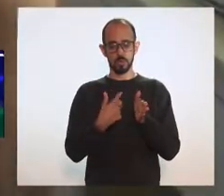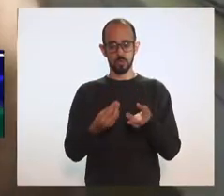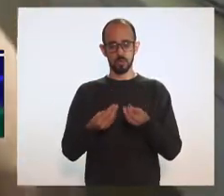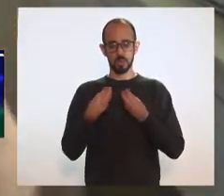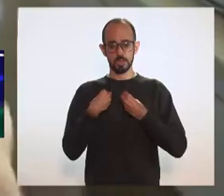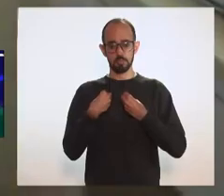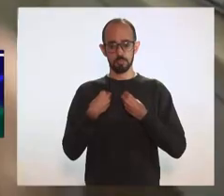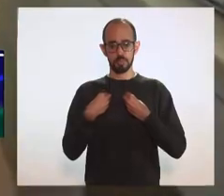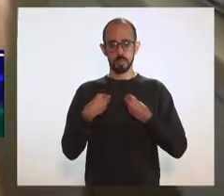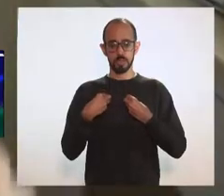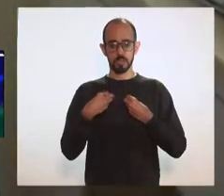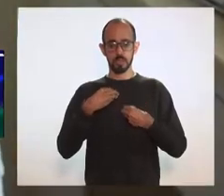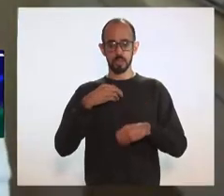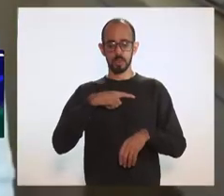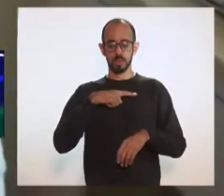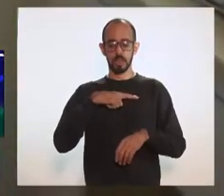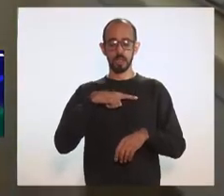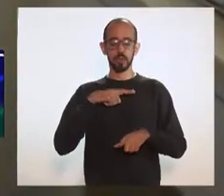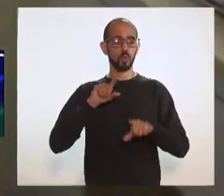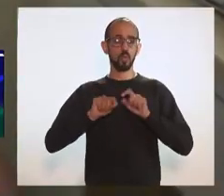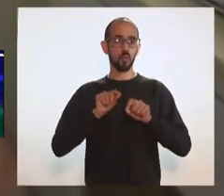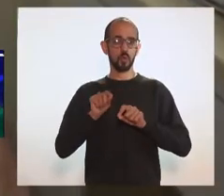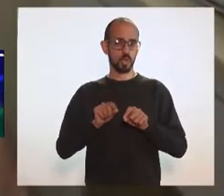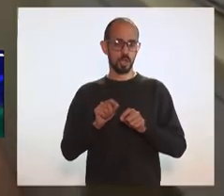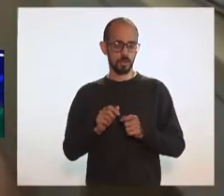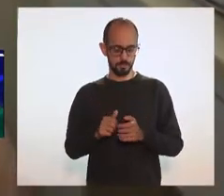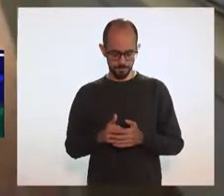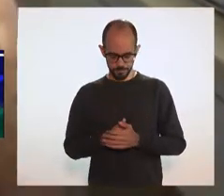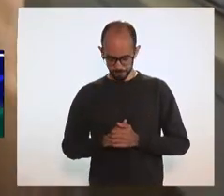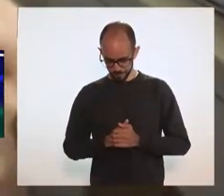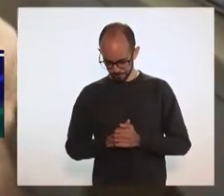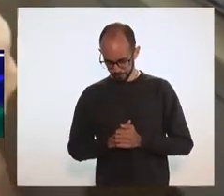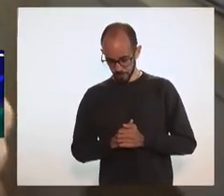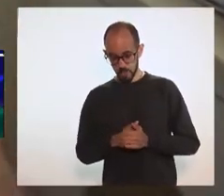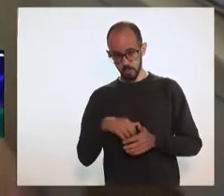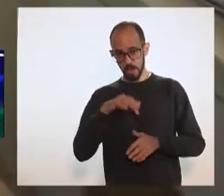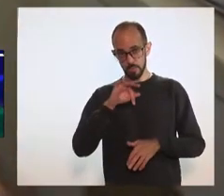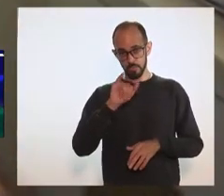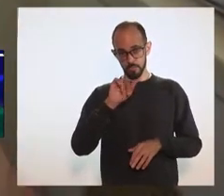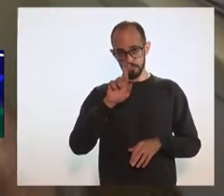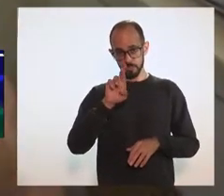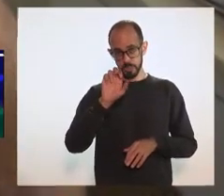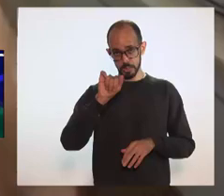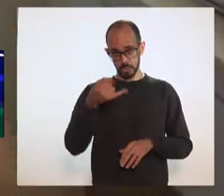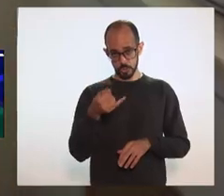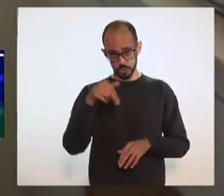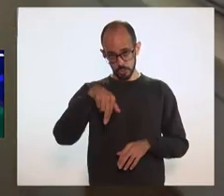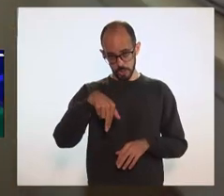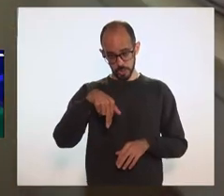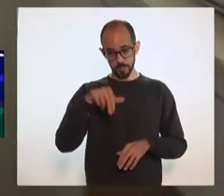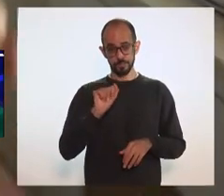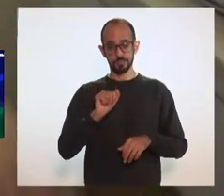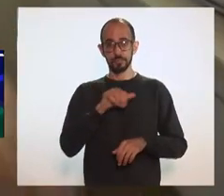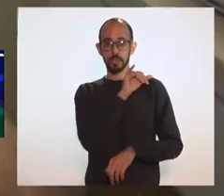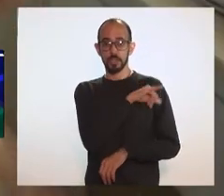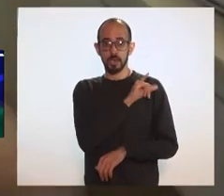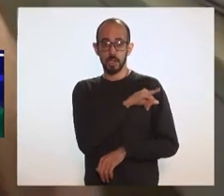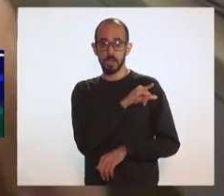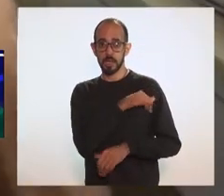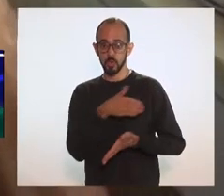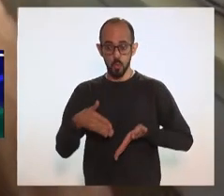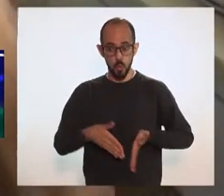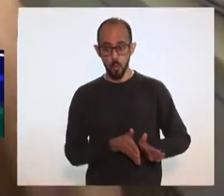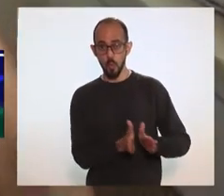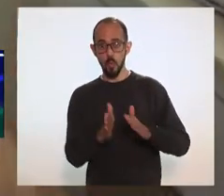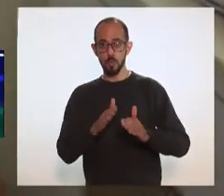O que que diz esse prospecto? Que veio da FIRJAN. Rio, rumo ao crescimento. Projeto de